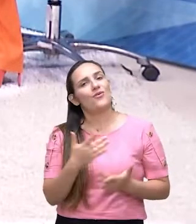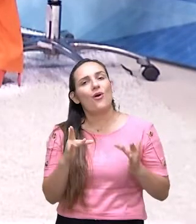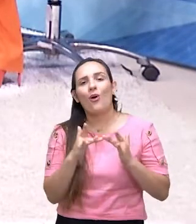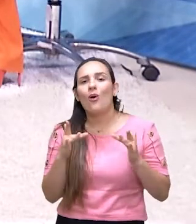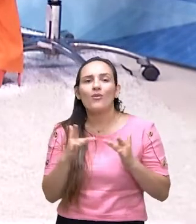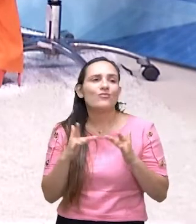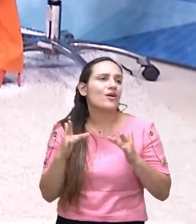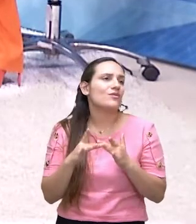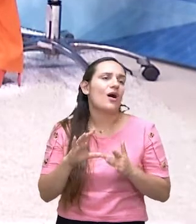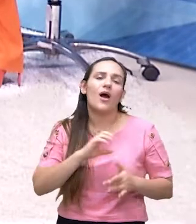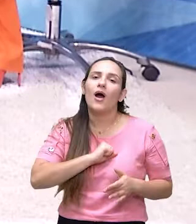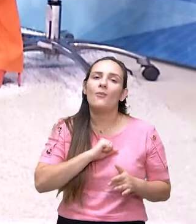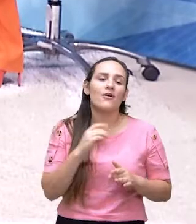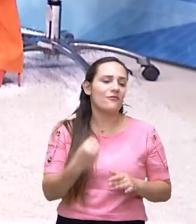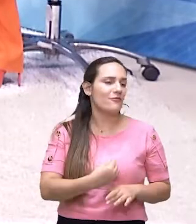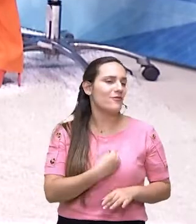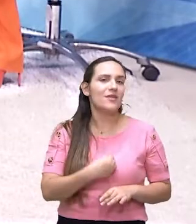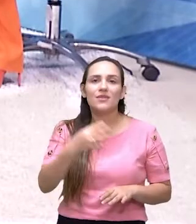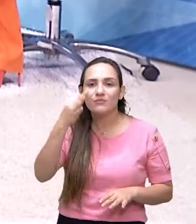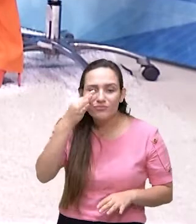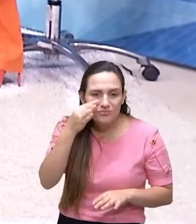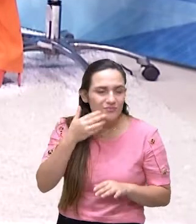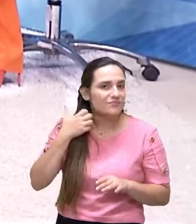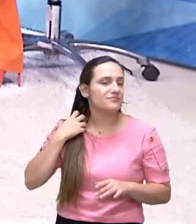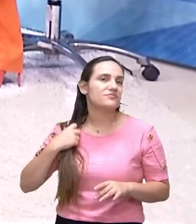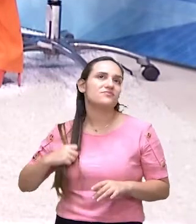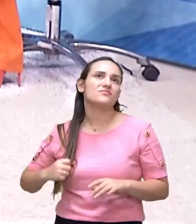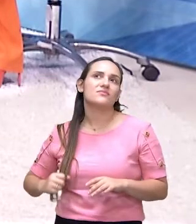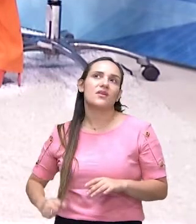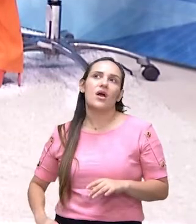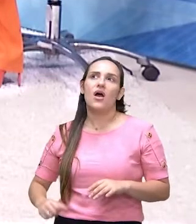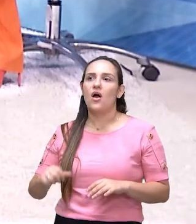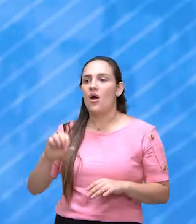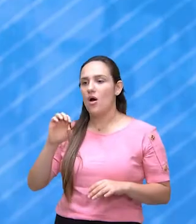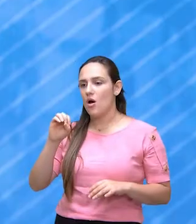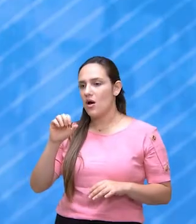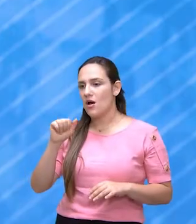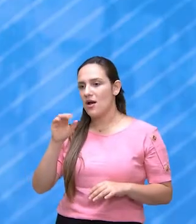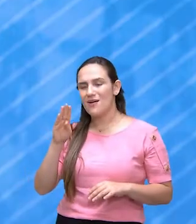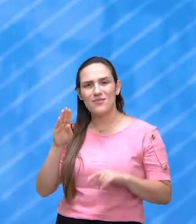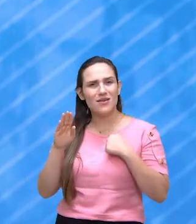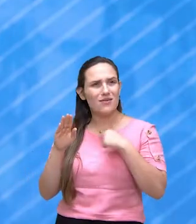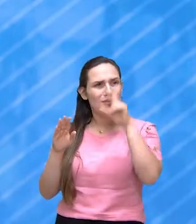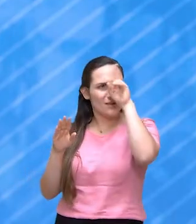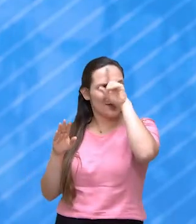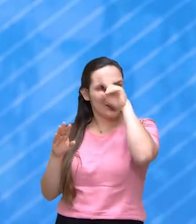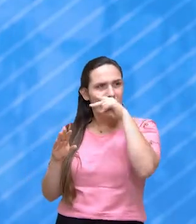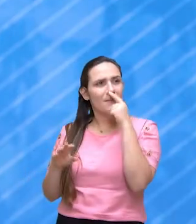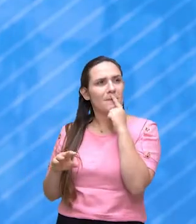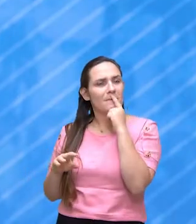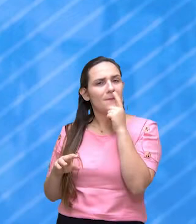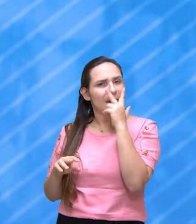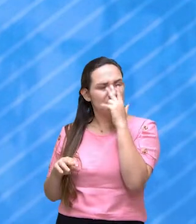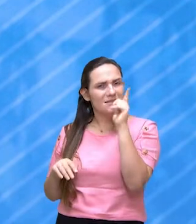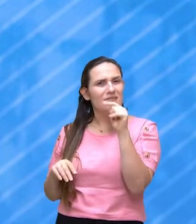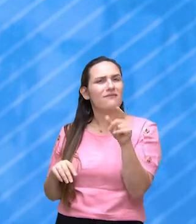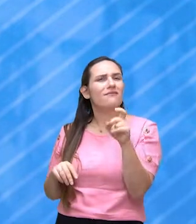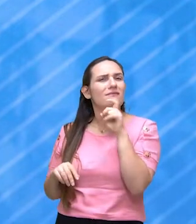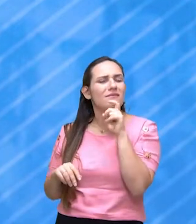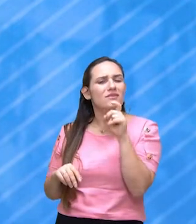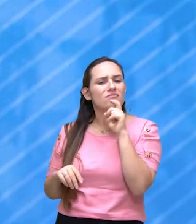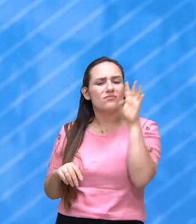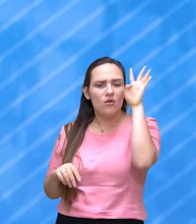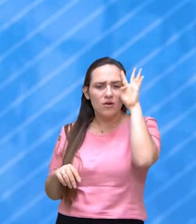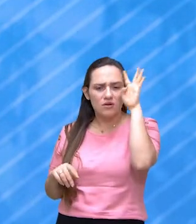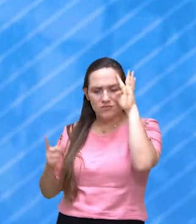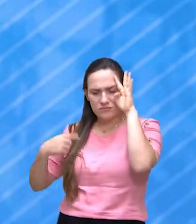os nossos colegas advogados querem os eventos presenciais a UAB você é a última vez que eu estive lá naquele dia de frio eu lembro